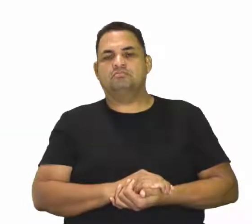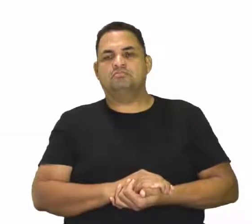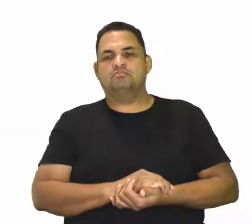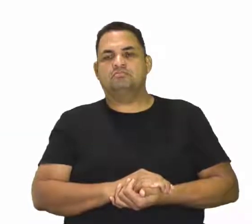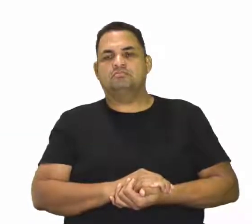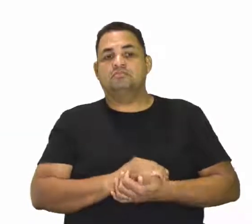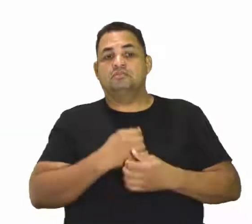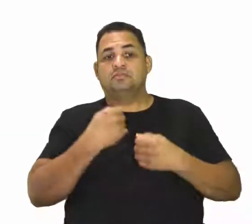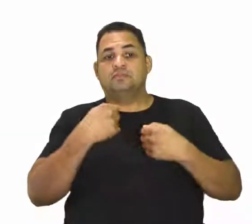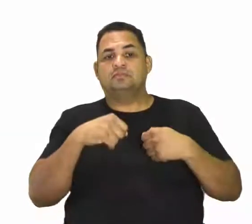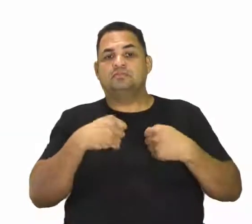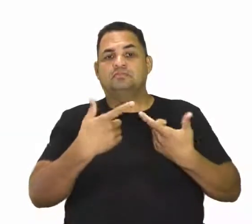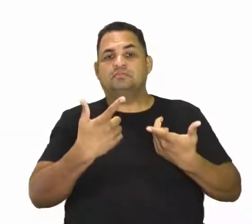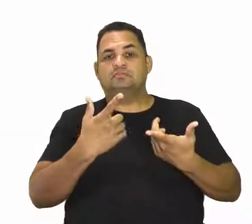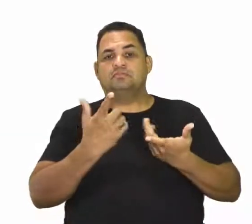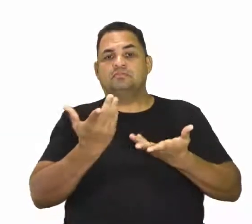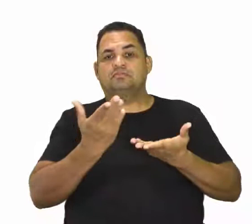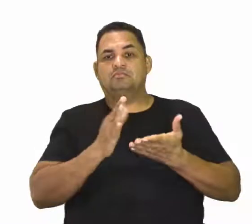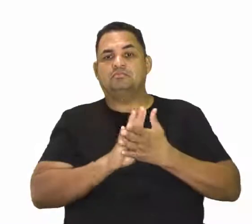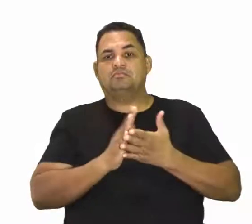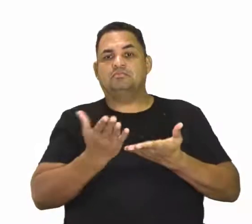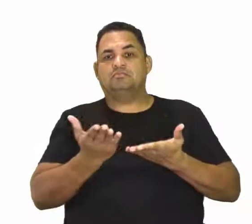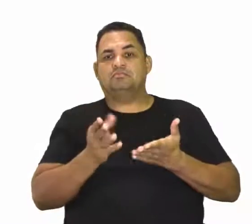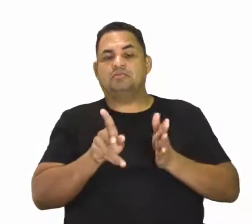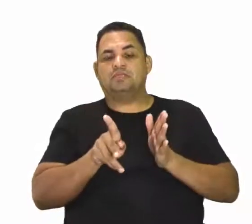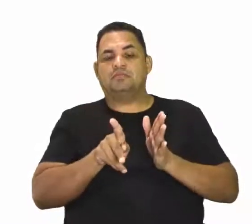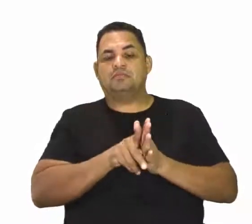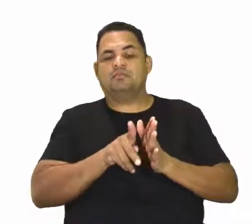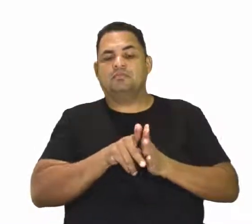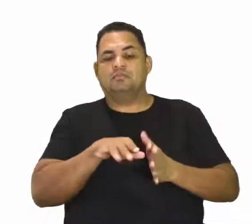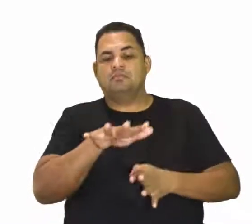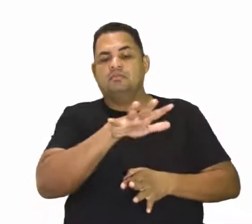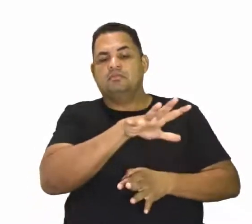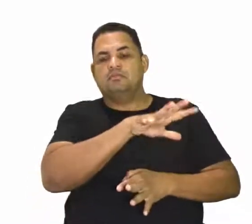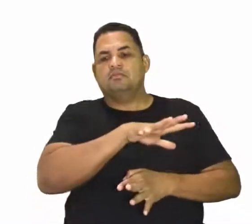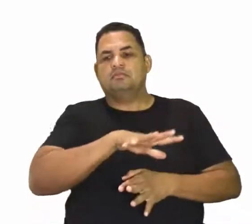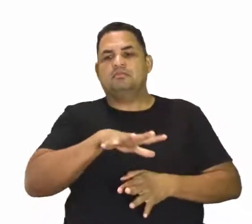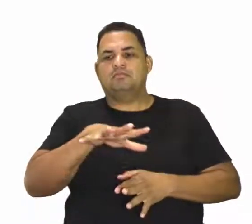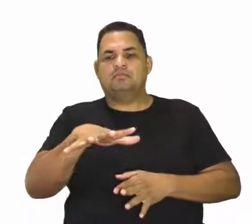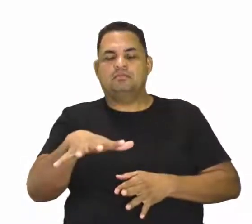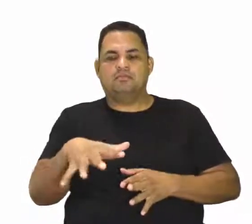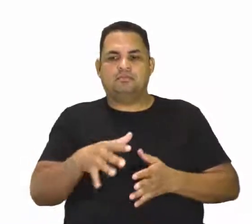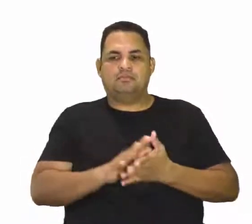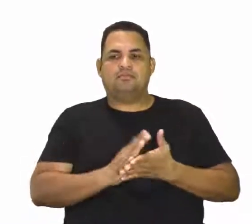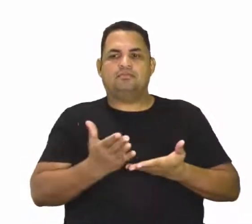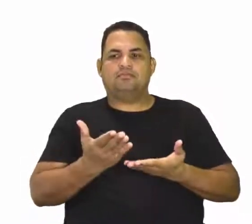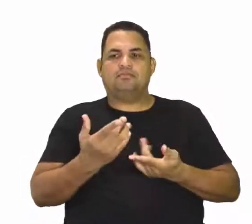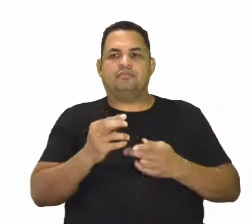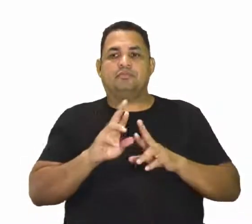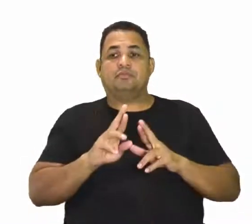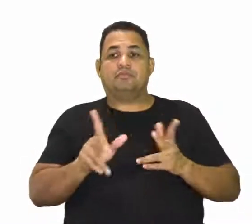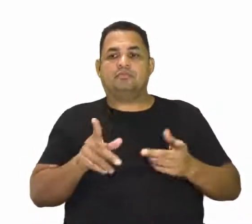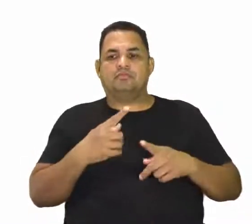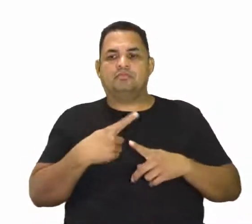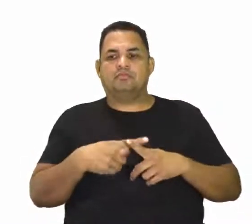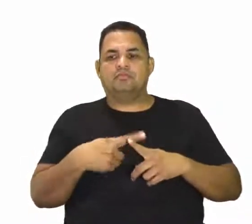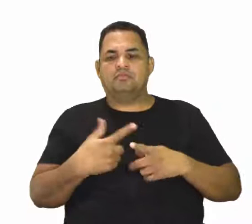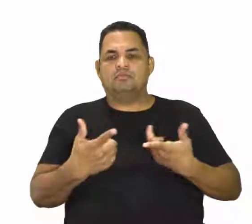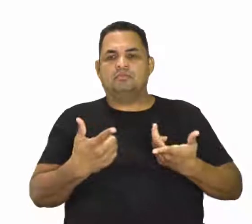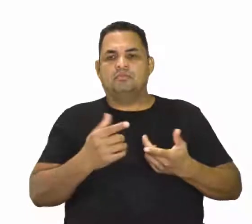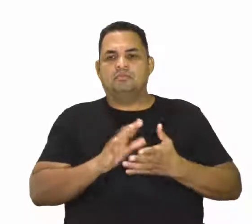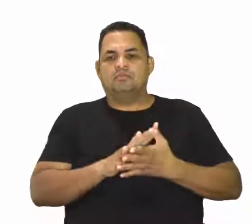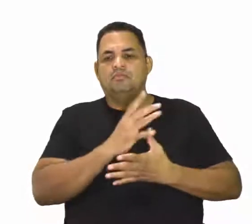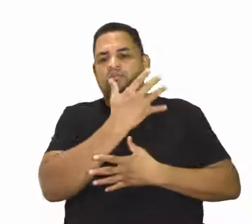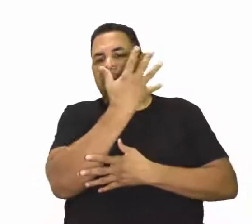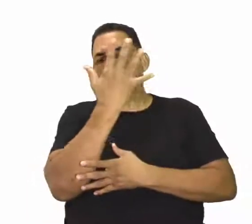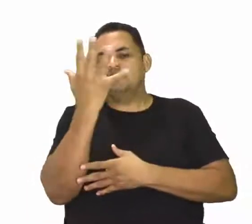As necessidades e condições particulares de cada local, porque são diferentes. As